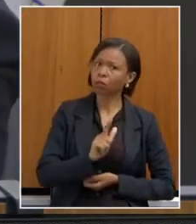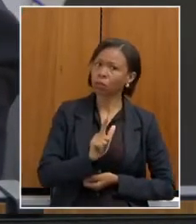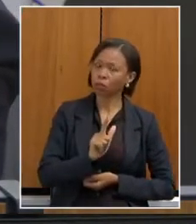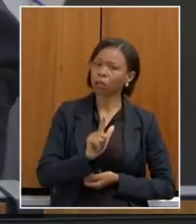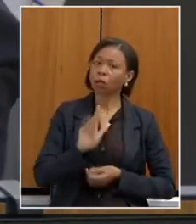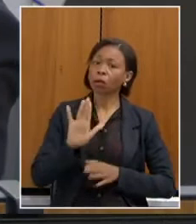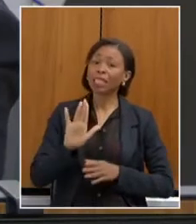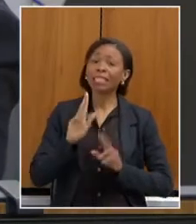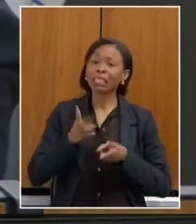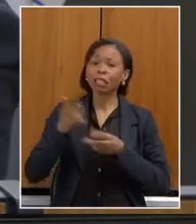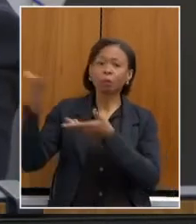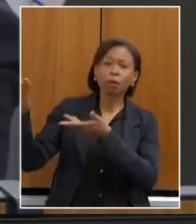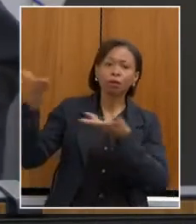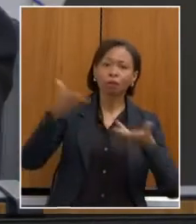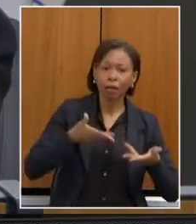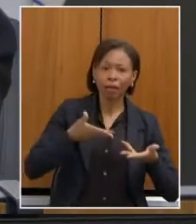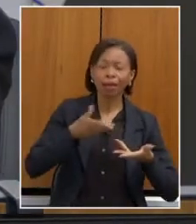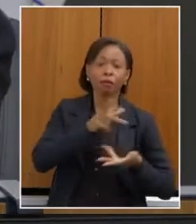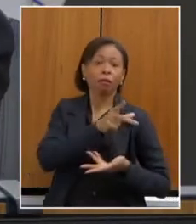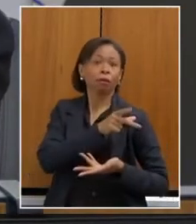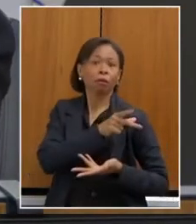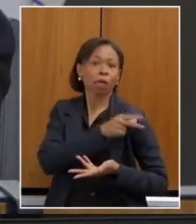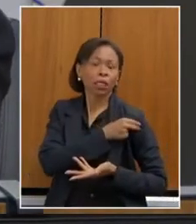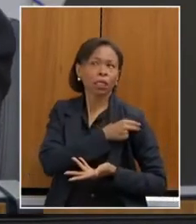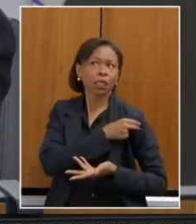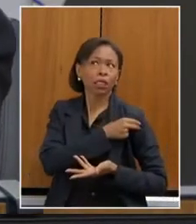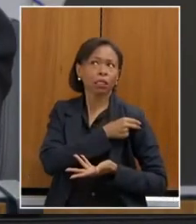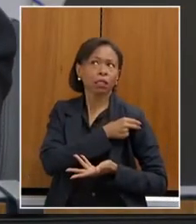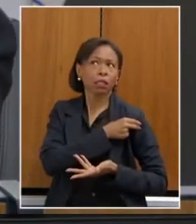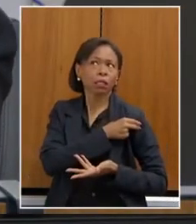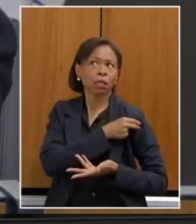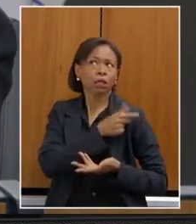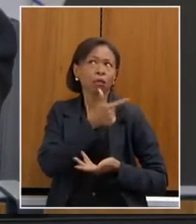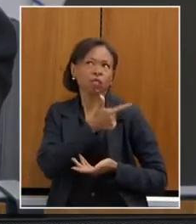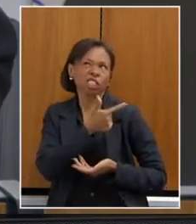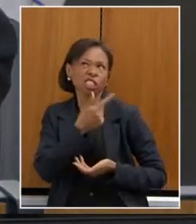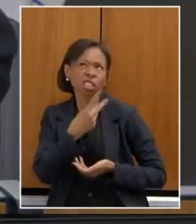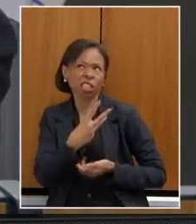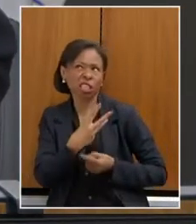dela da remessa, o que veio, veio nas duas remessas, 23 e 24,